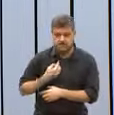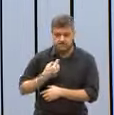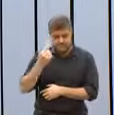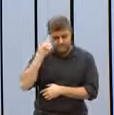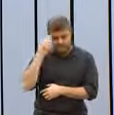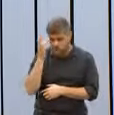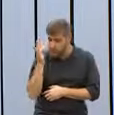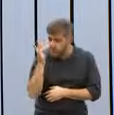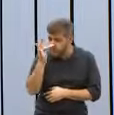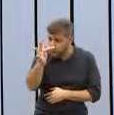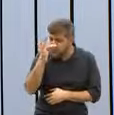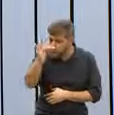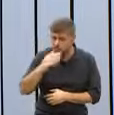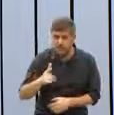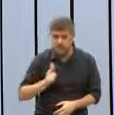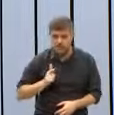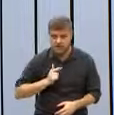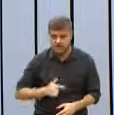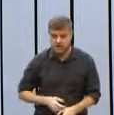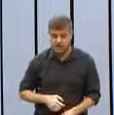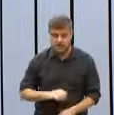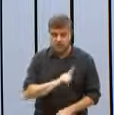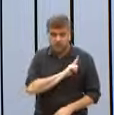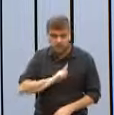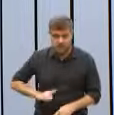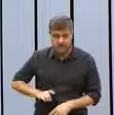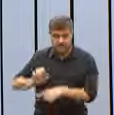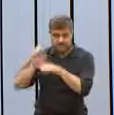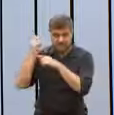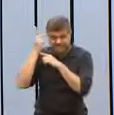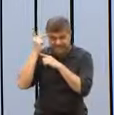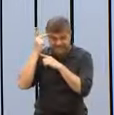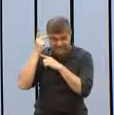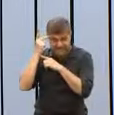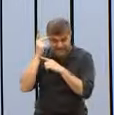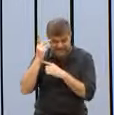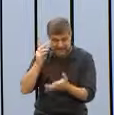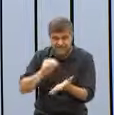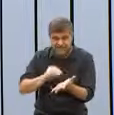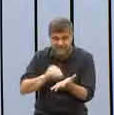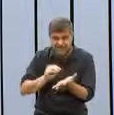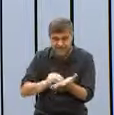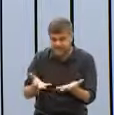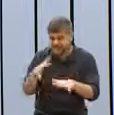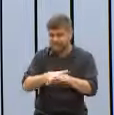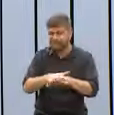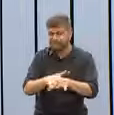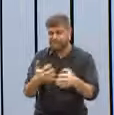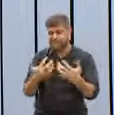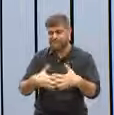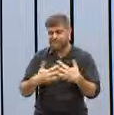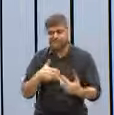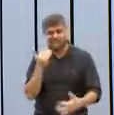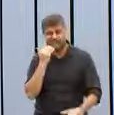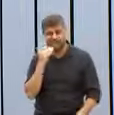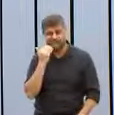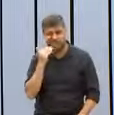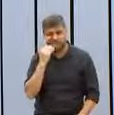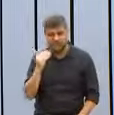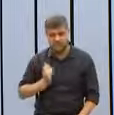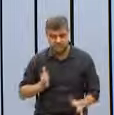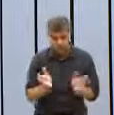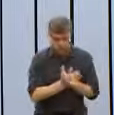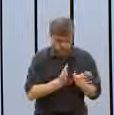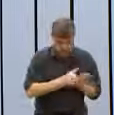gente tem um olhar muito acurado com isso, porque o Estado hoje ainda tem um déficit na questão da inclusão. Então, a gente precisa fazer